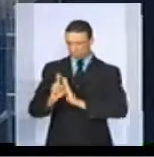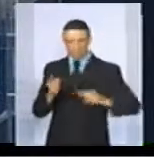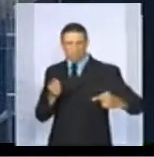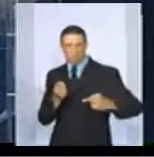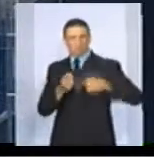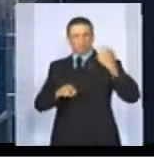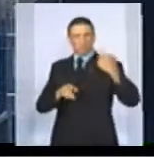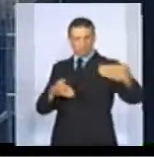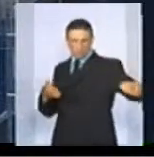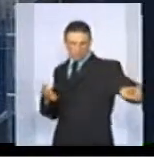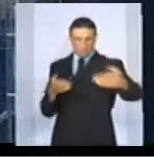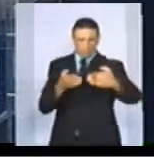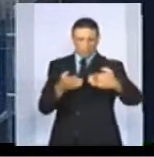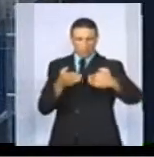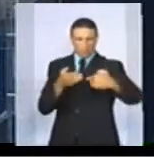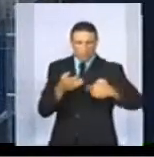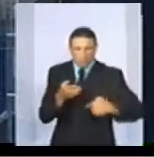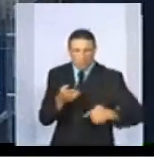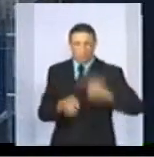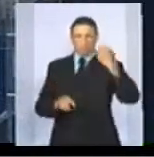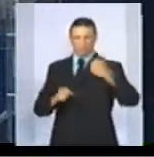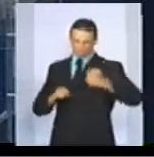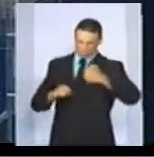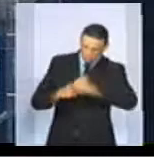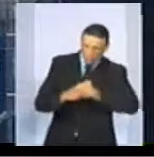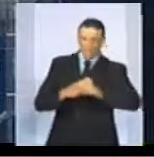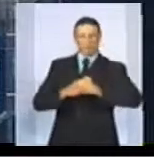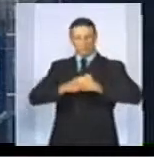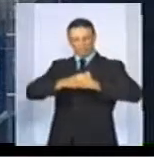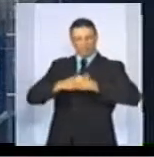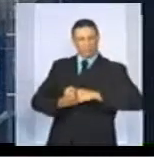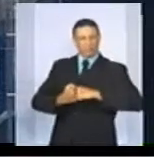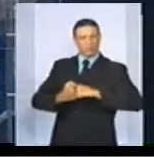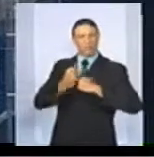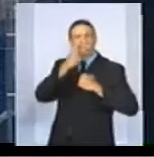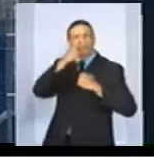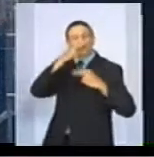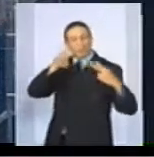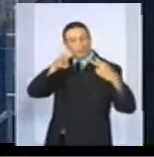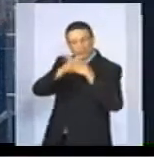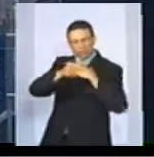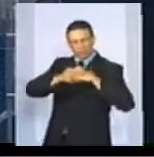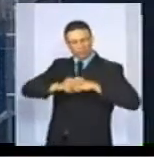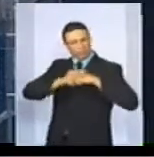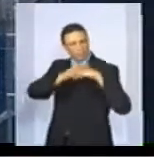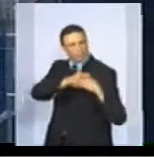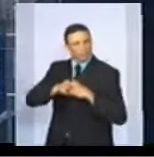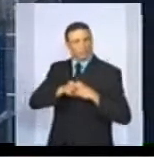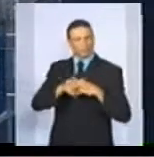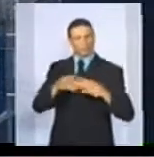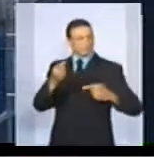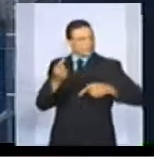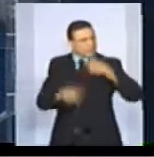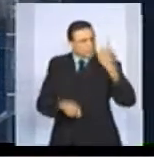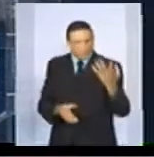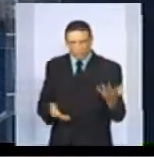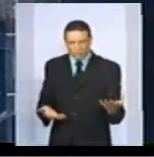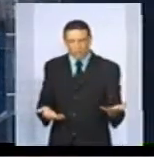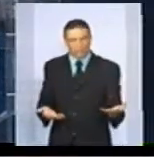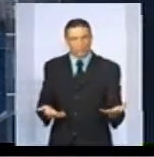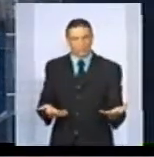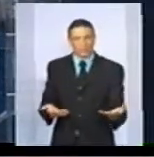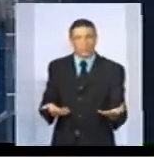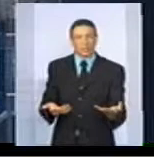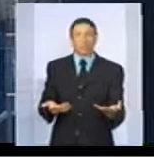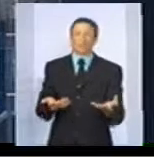frente ela abalroa o texto constitucional e é para isso que